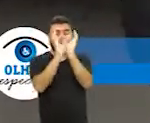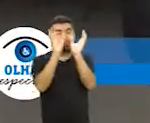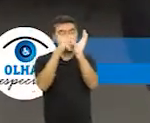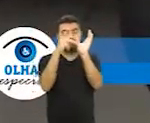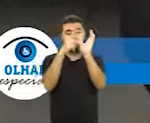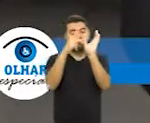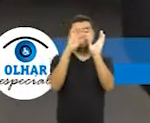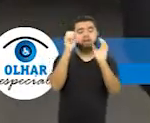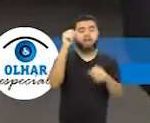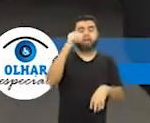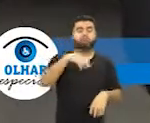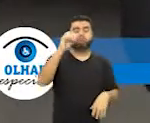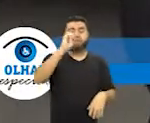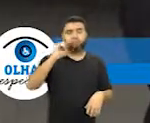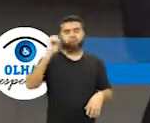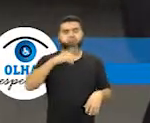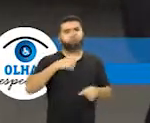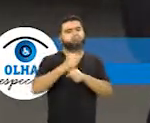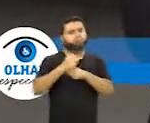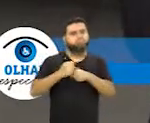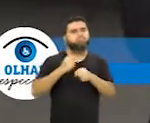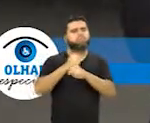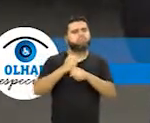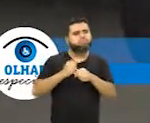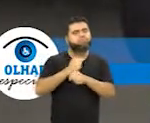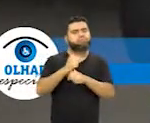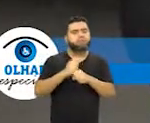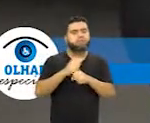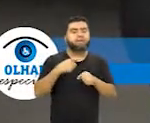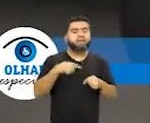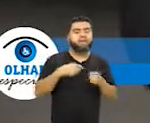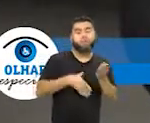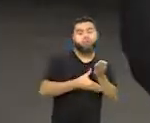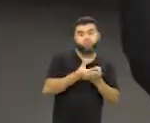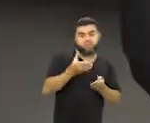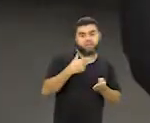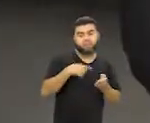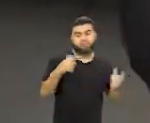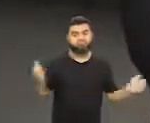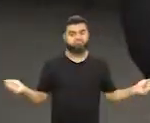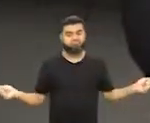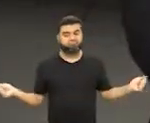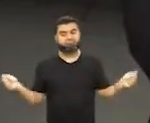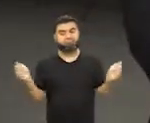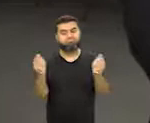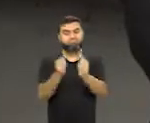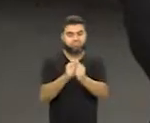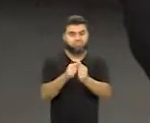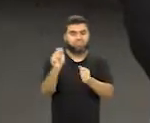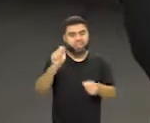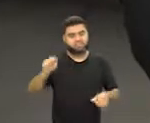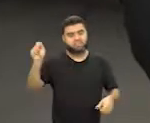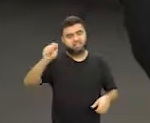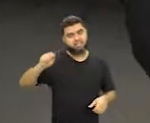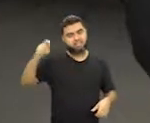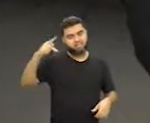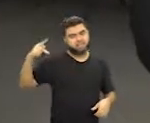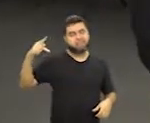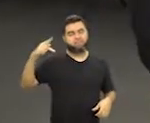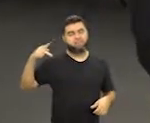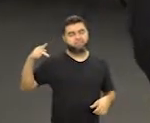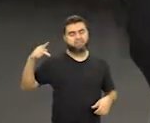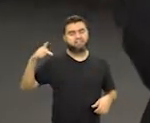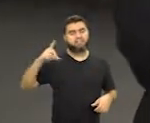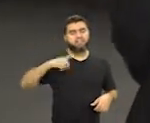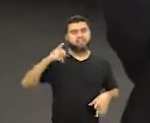Osasco realiza anualmente, né? E esse ano a gente teve o prazer de ser parceiro, né? O Conselho Municipal teve o prazer de ser parceiro